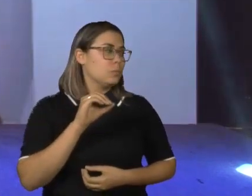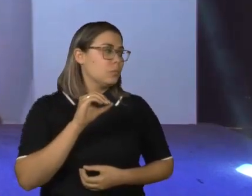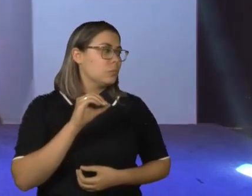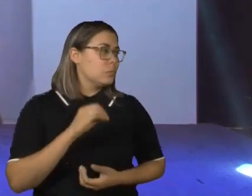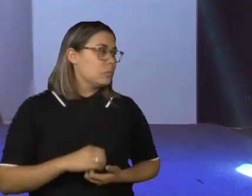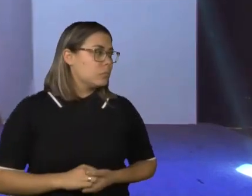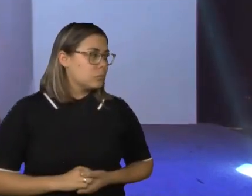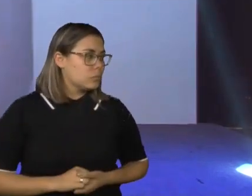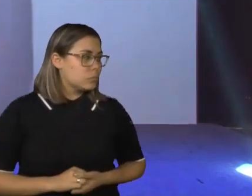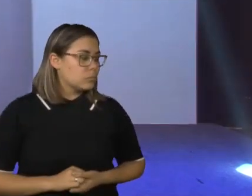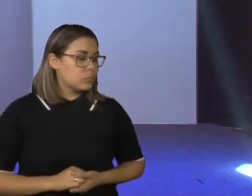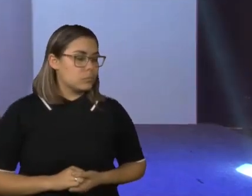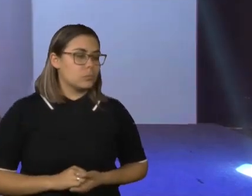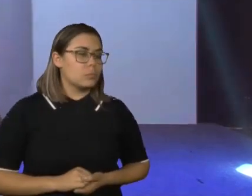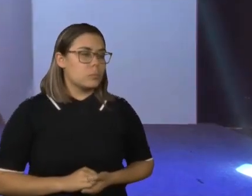uma.